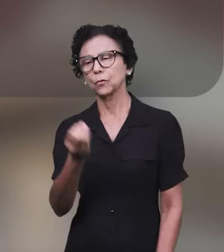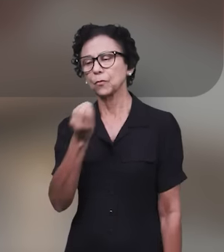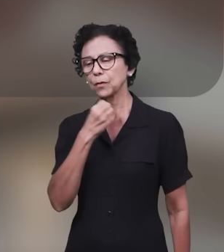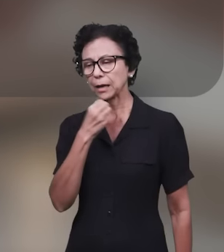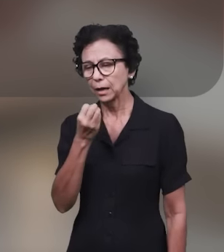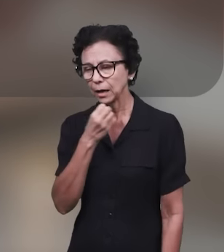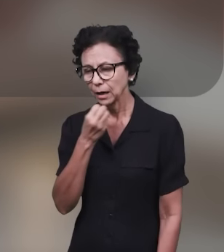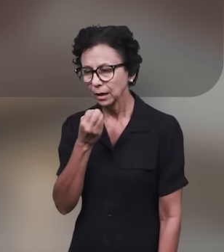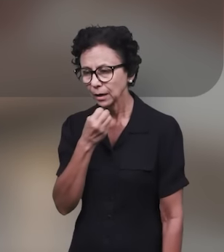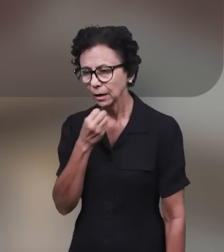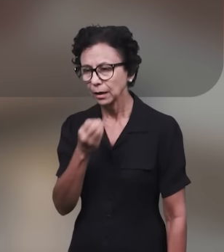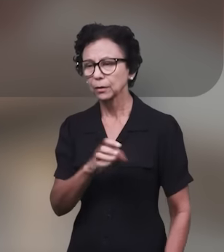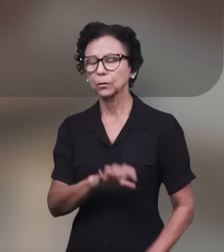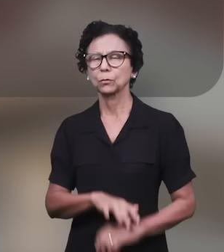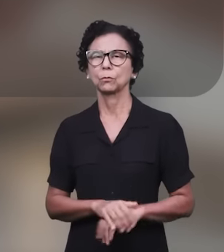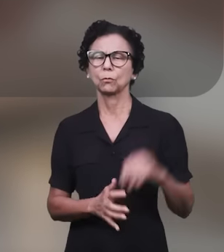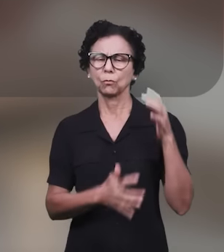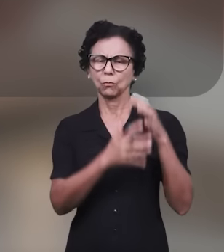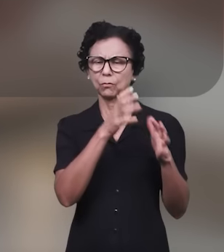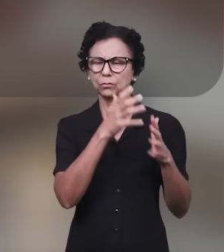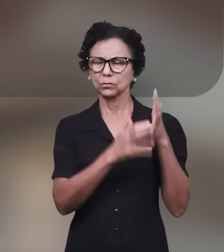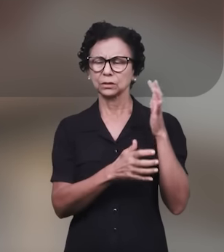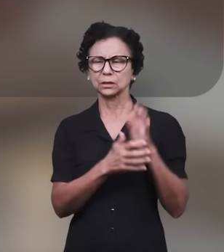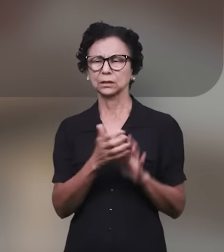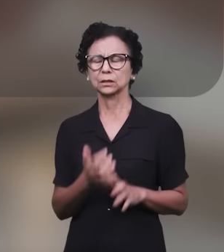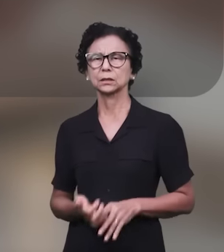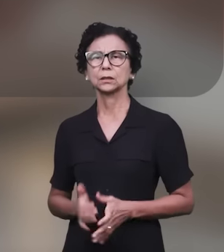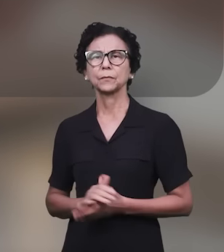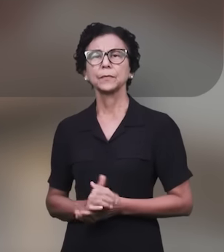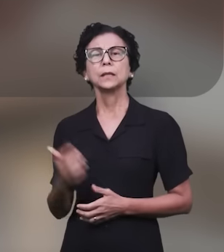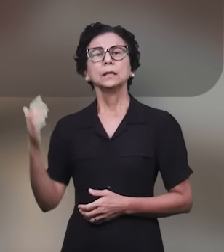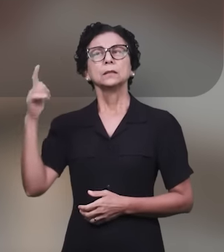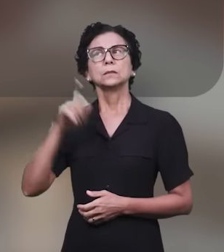quais de novo quereis servir, guardais